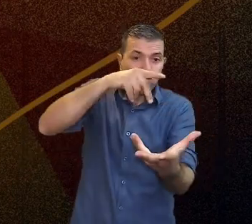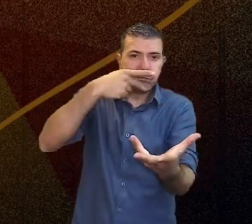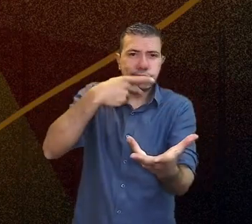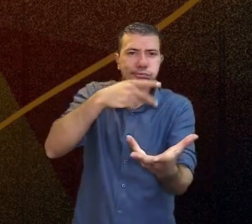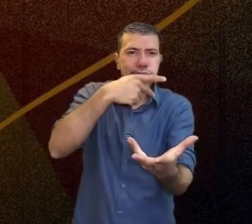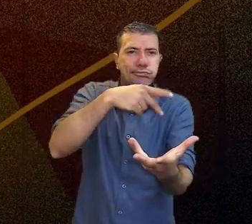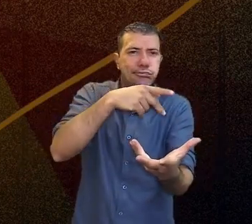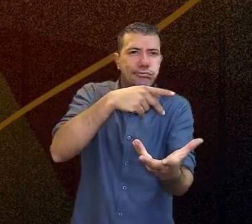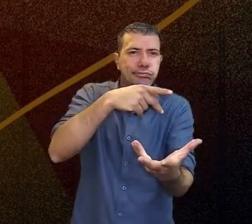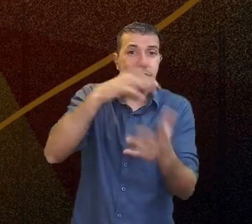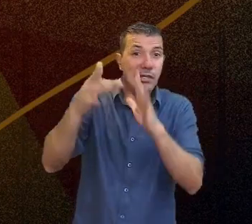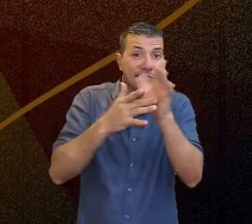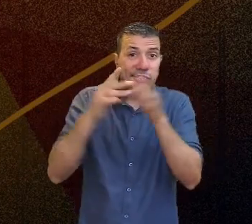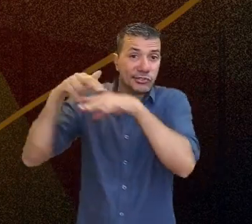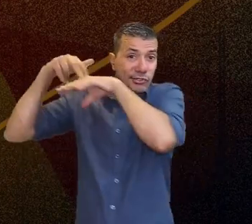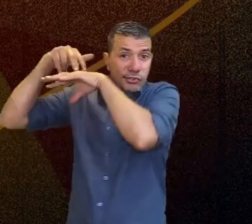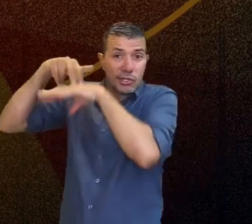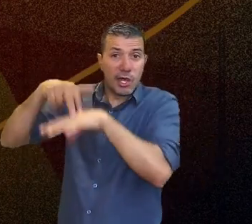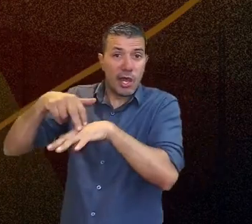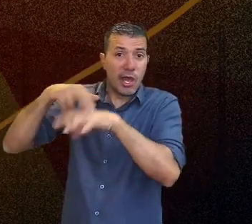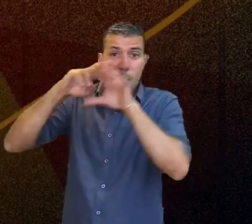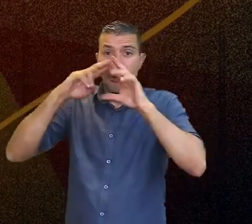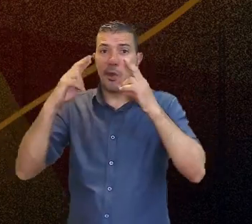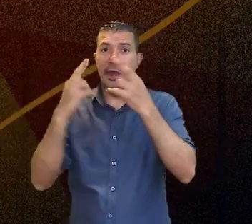declarar: venha o Teu reino